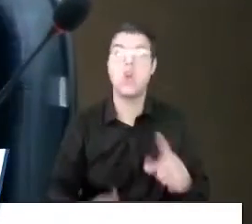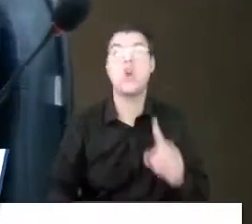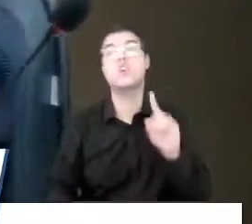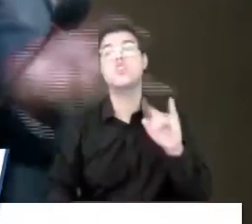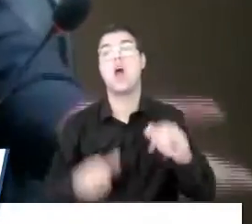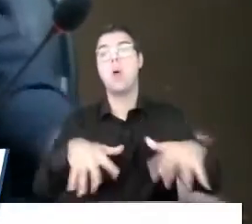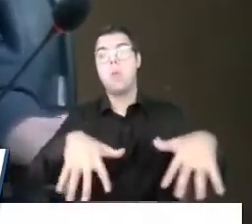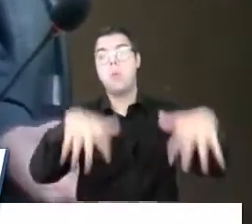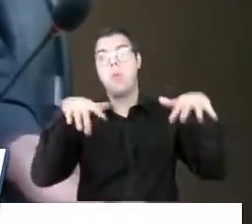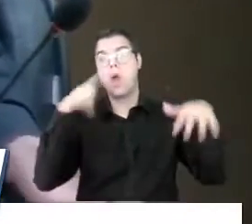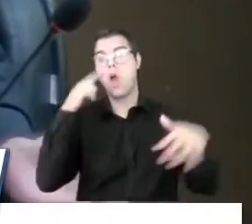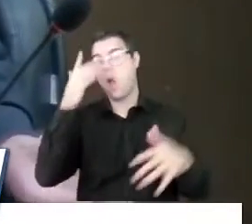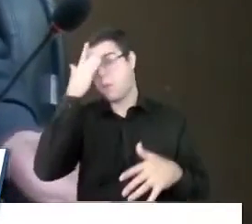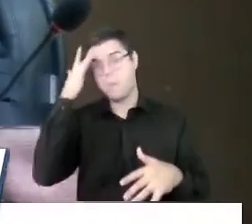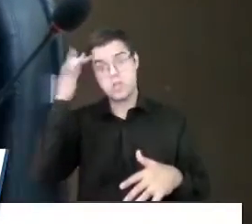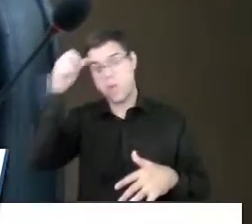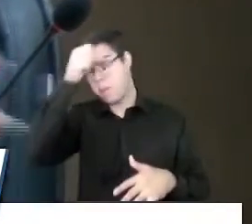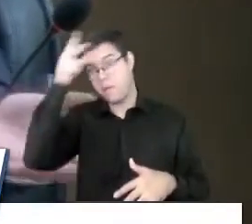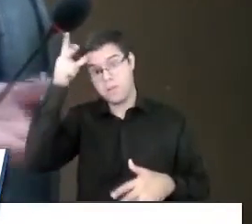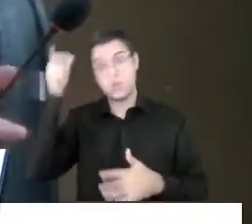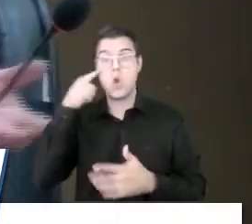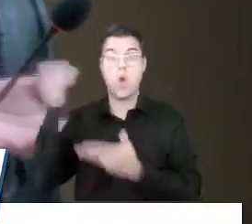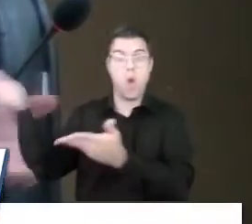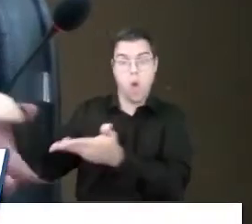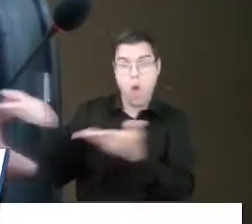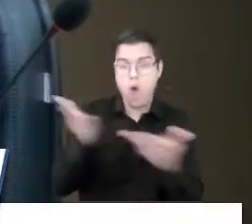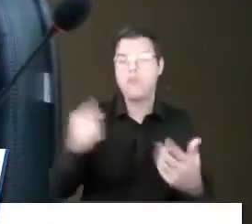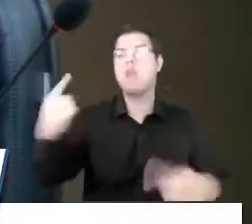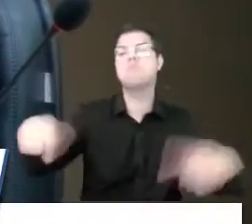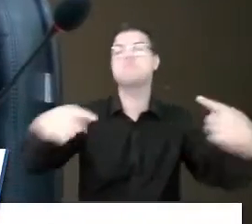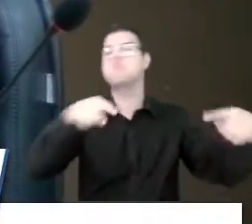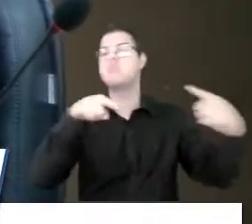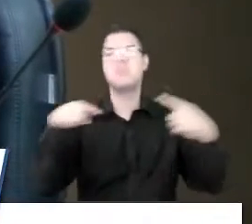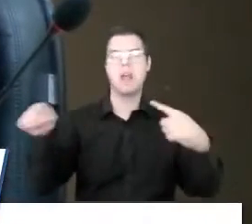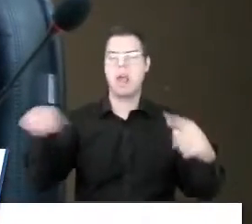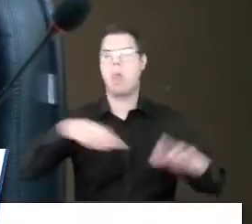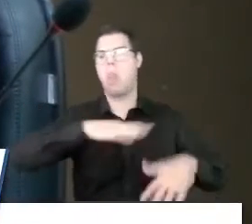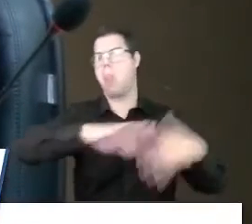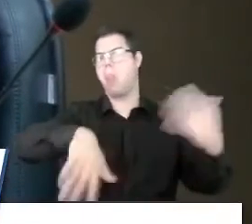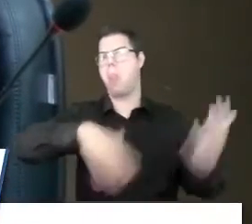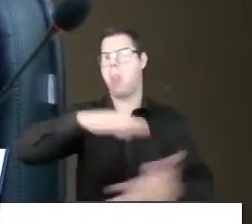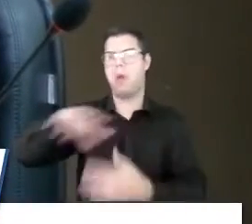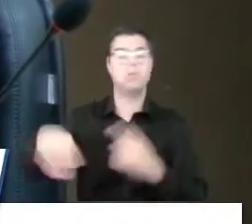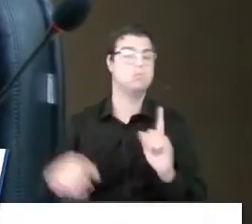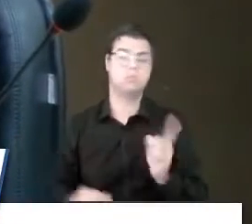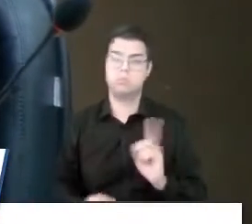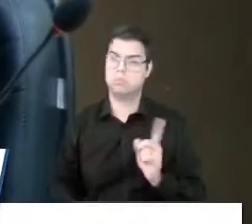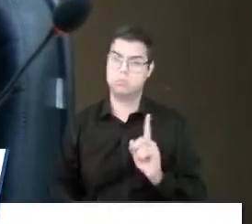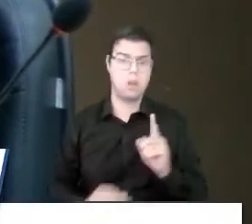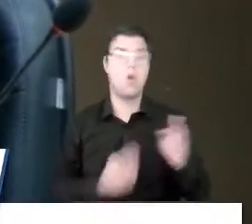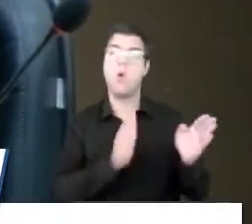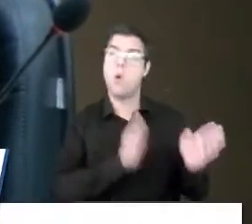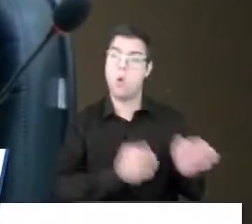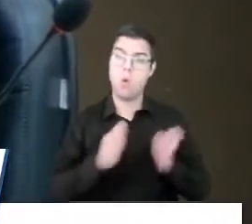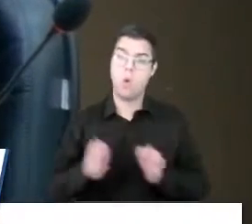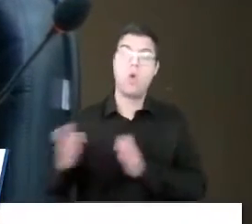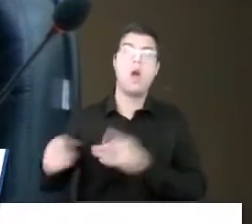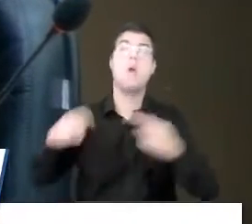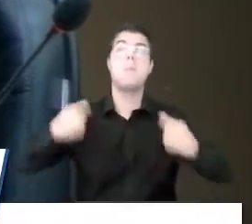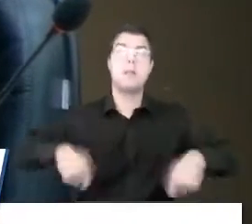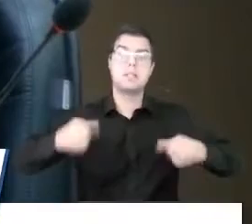pessoal da prefeitura para conversar. As coisas não podem ser desse jeito, a coisa precisa ser mais organizada. Precisa ter